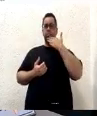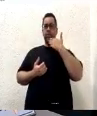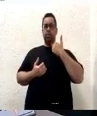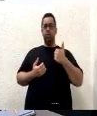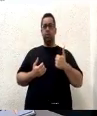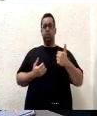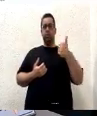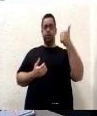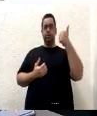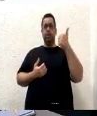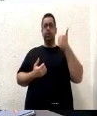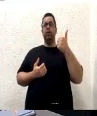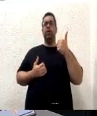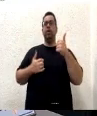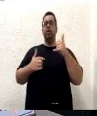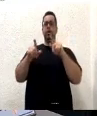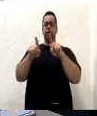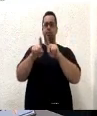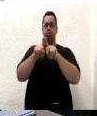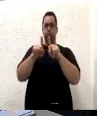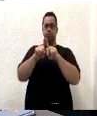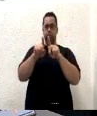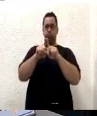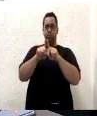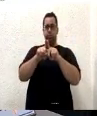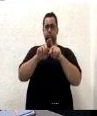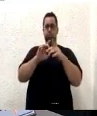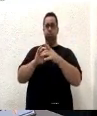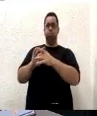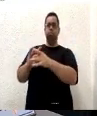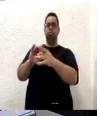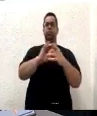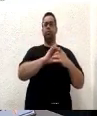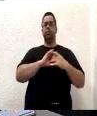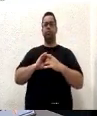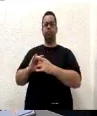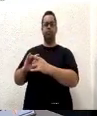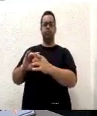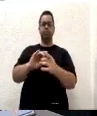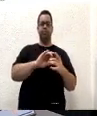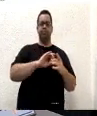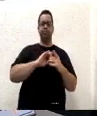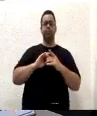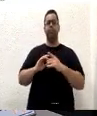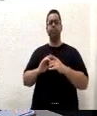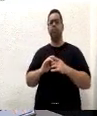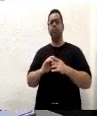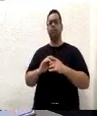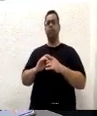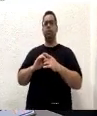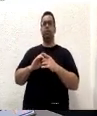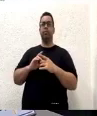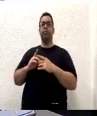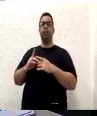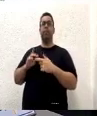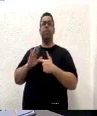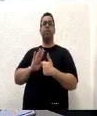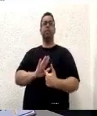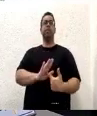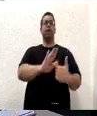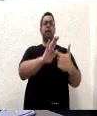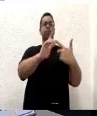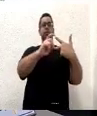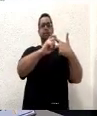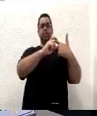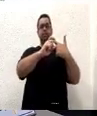acho interessante essa união nossa para estar levando essa demanda até o executivo, porque, assim, um